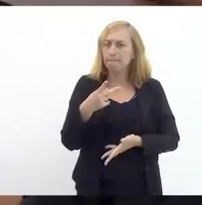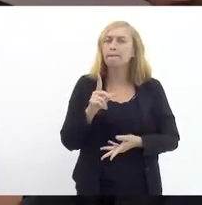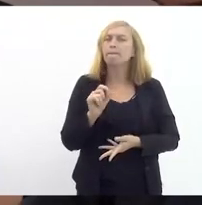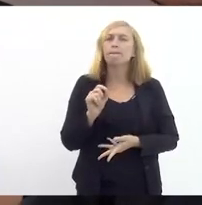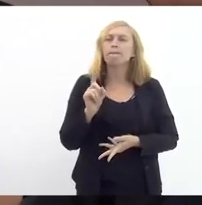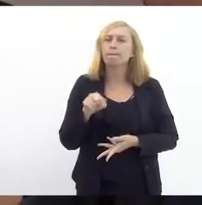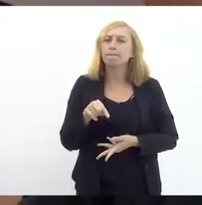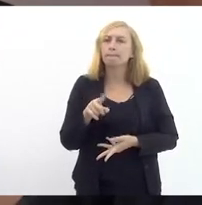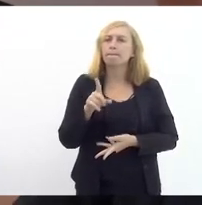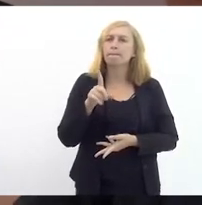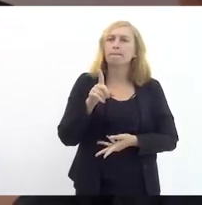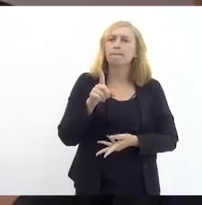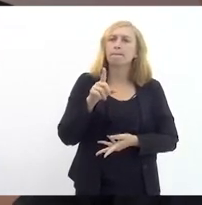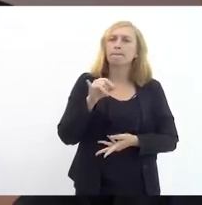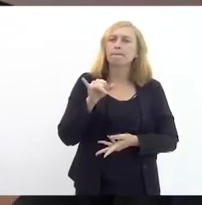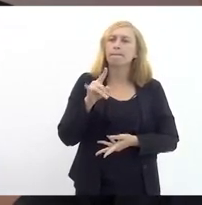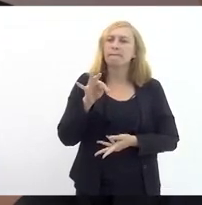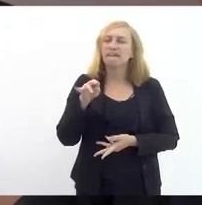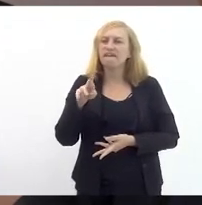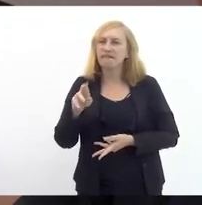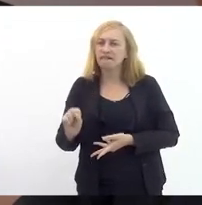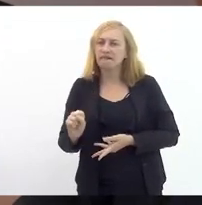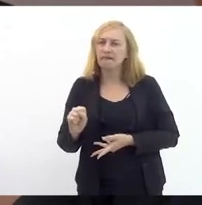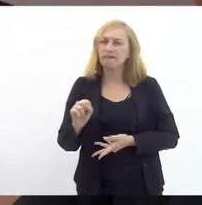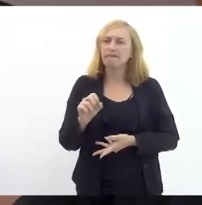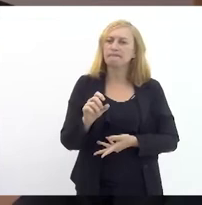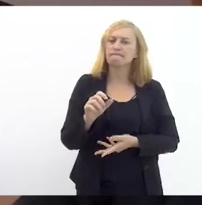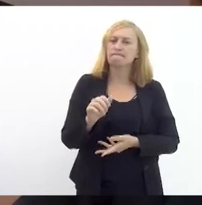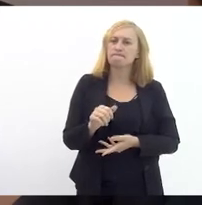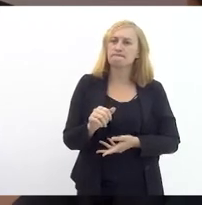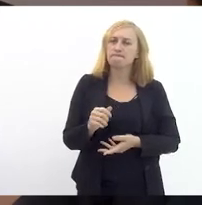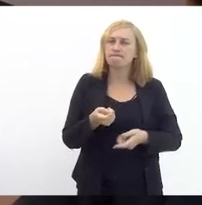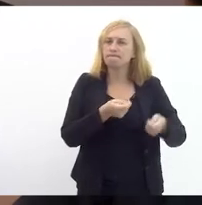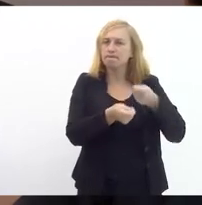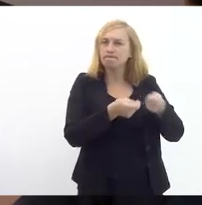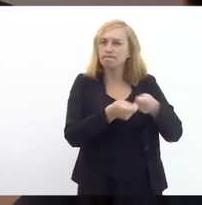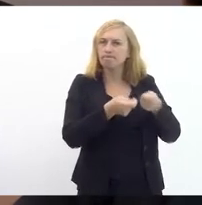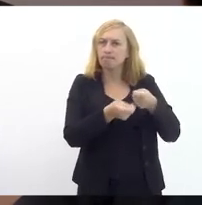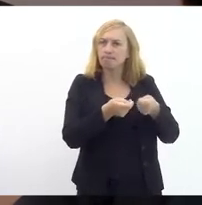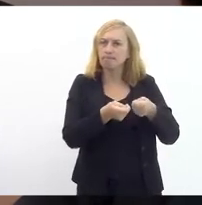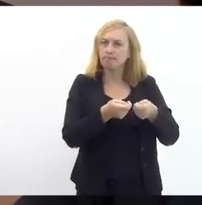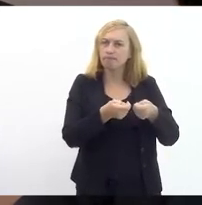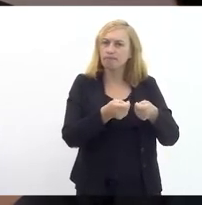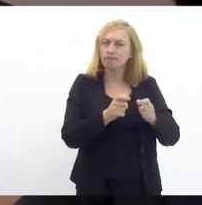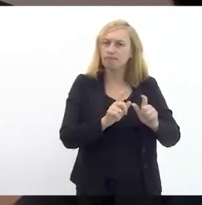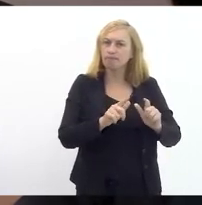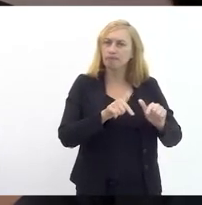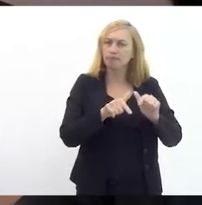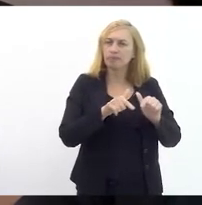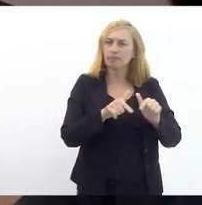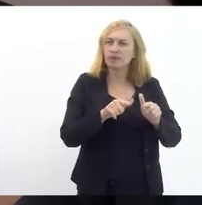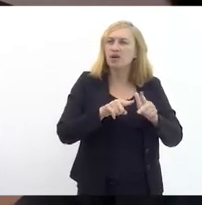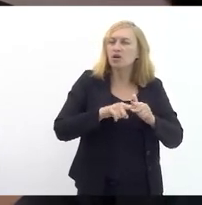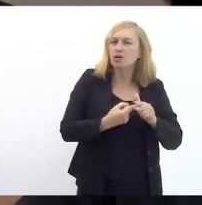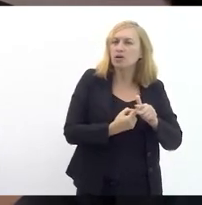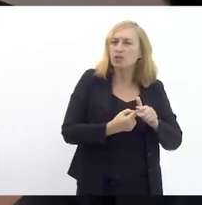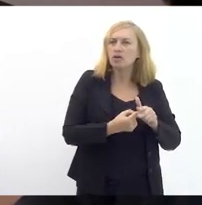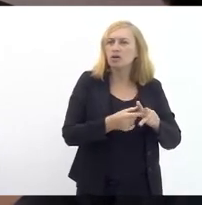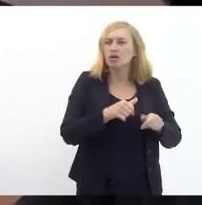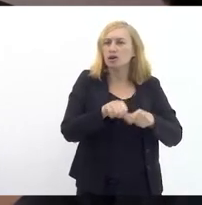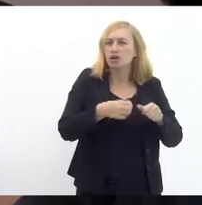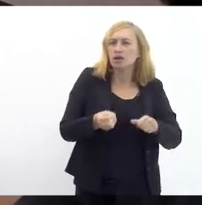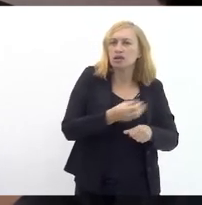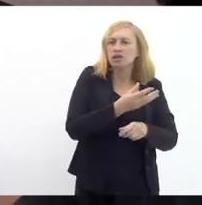esses itens adicionais? Reforma do Centro de Controle Operacional, reforma do centro de